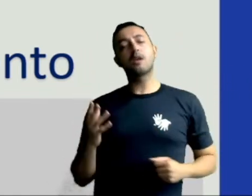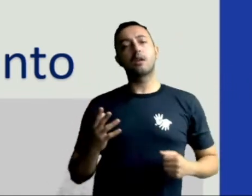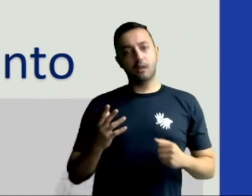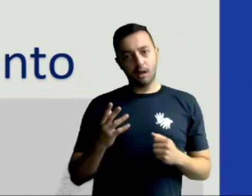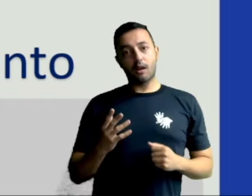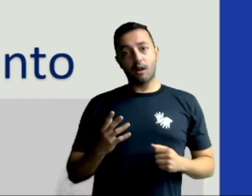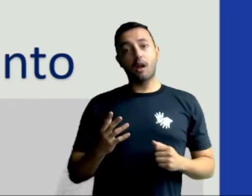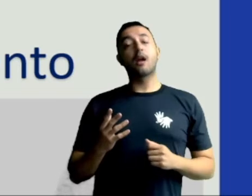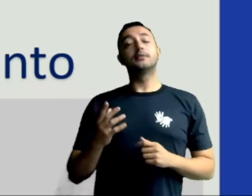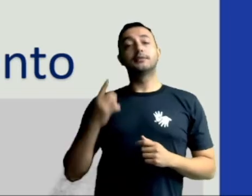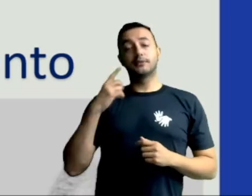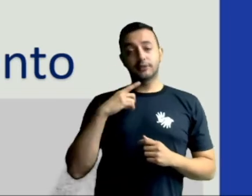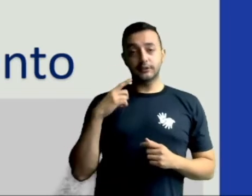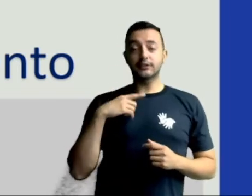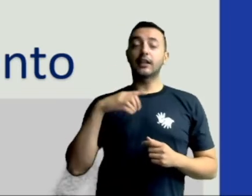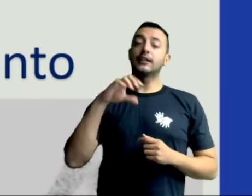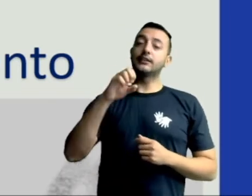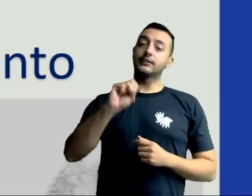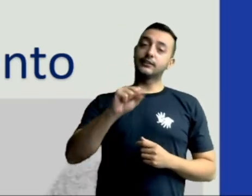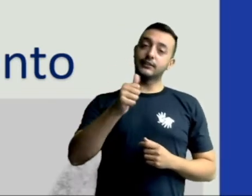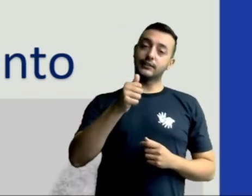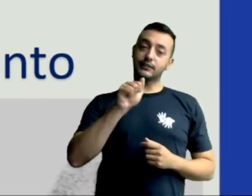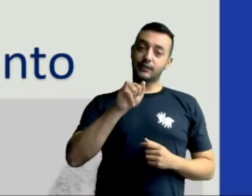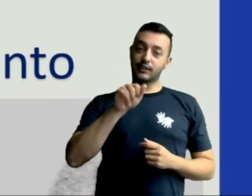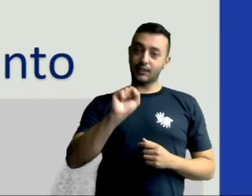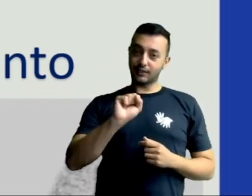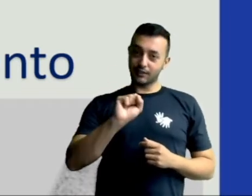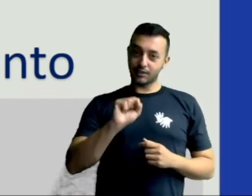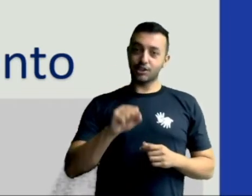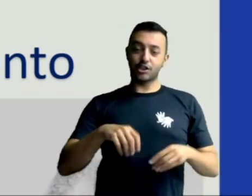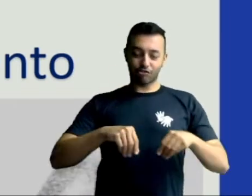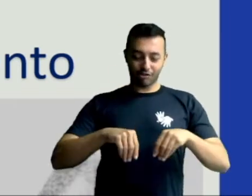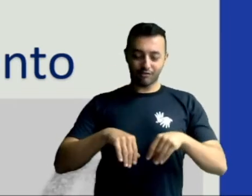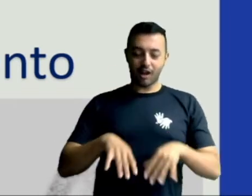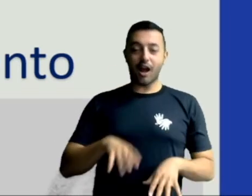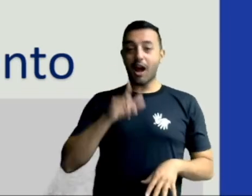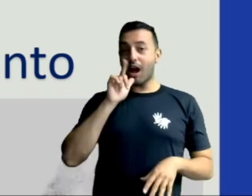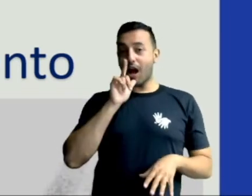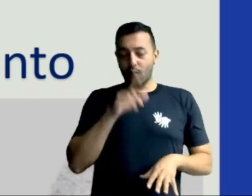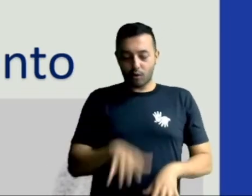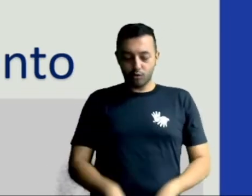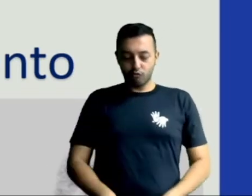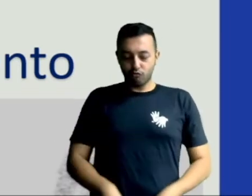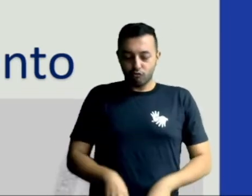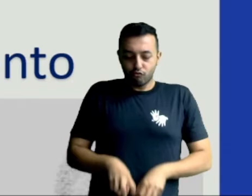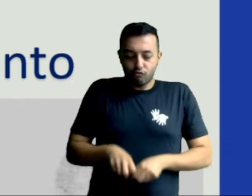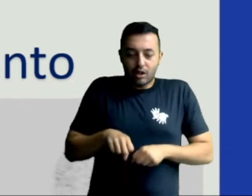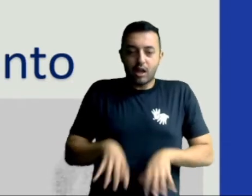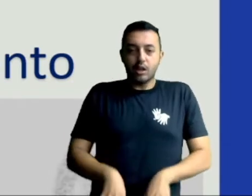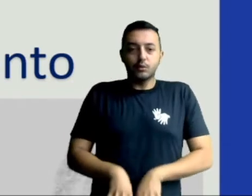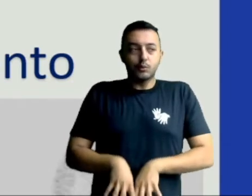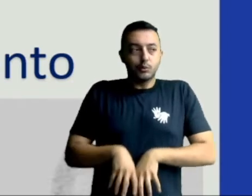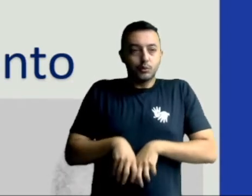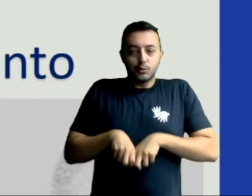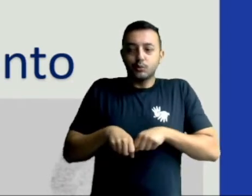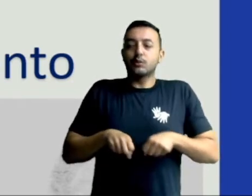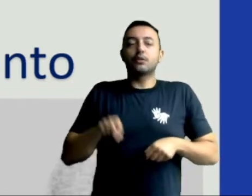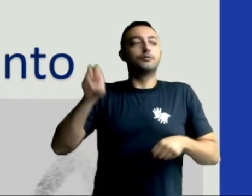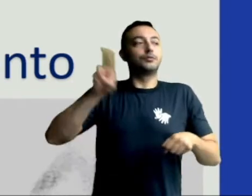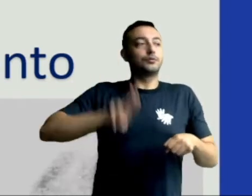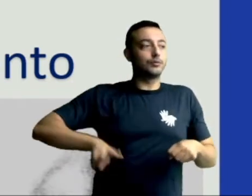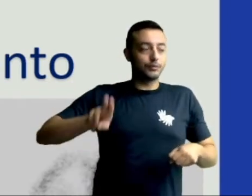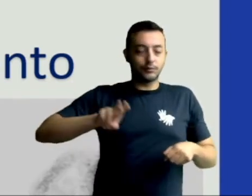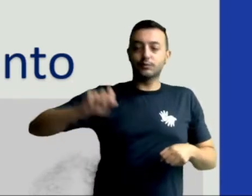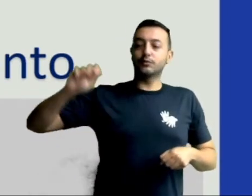pega ali o alimento, sais minerais, água ali da terra e através das suas folhas aí, com o uso da luz do